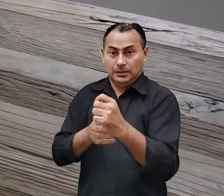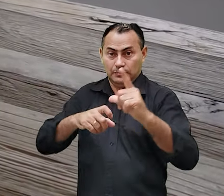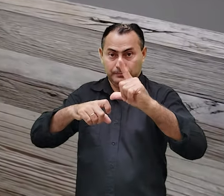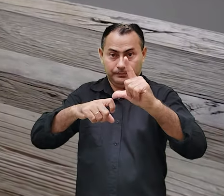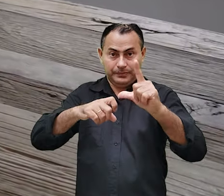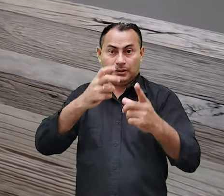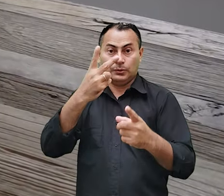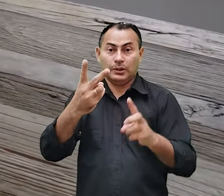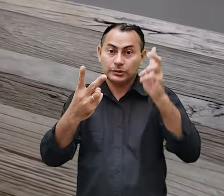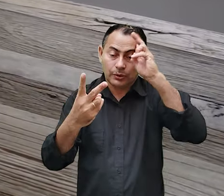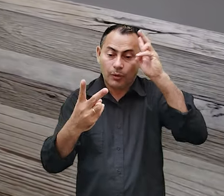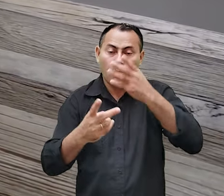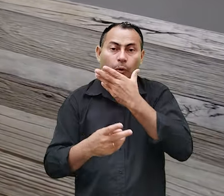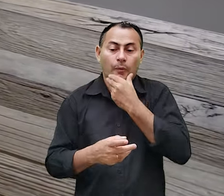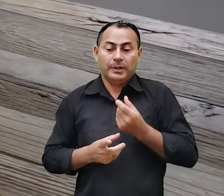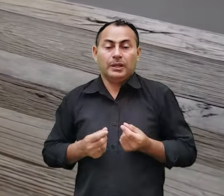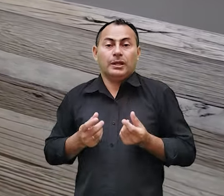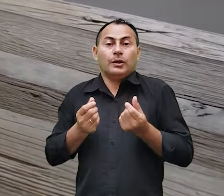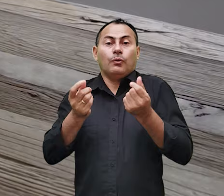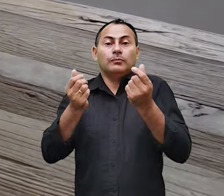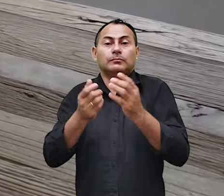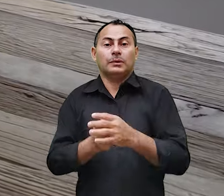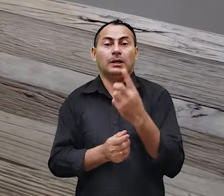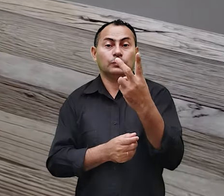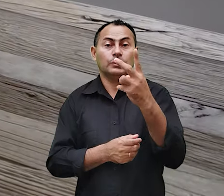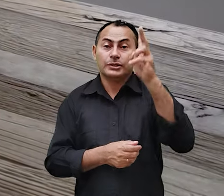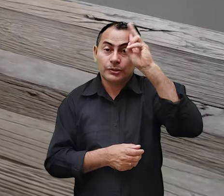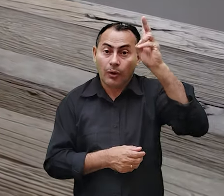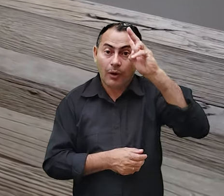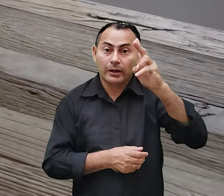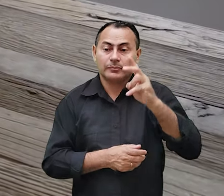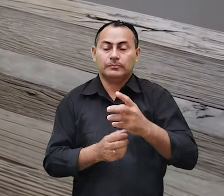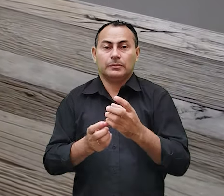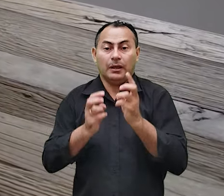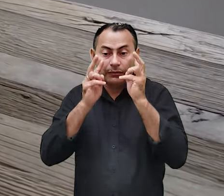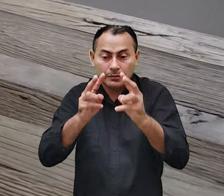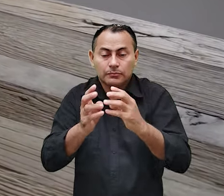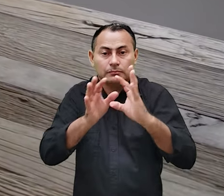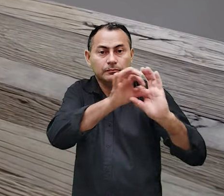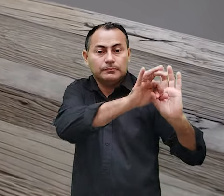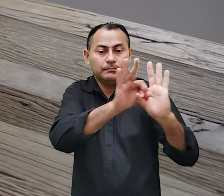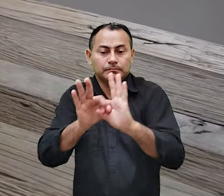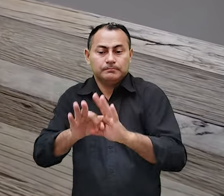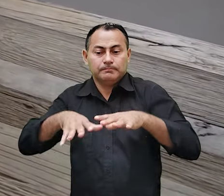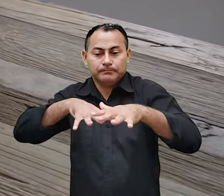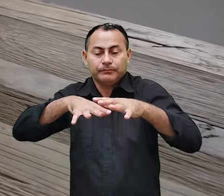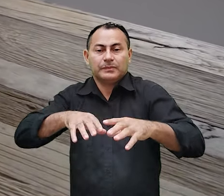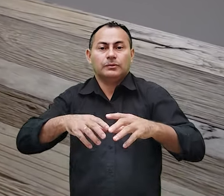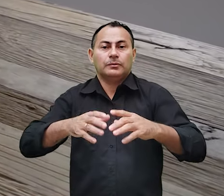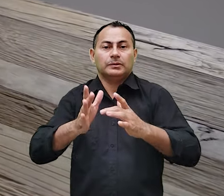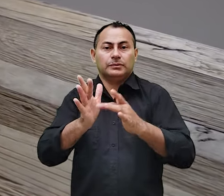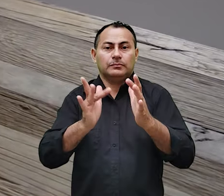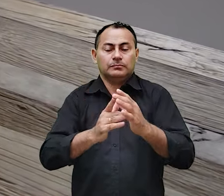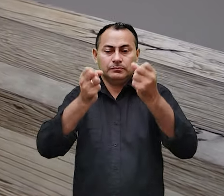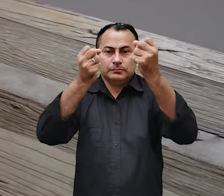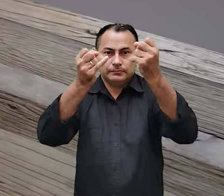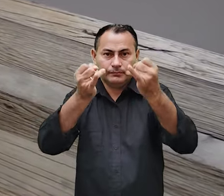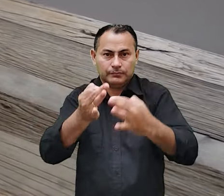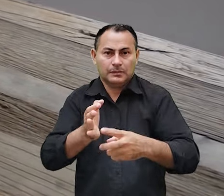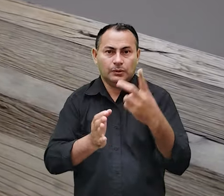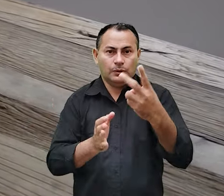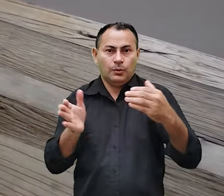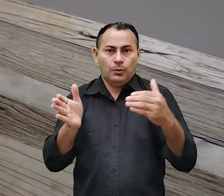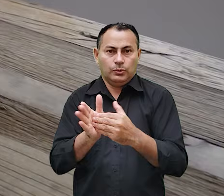capítulo 16 de Lucas temos 2 parábolas sobre o homem rico. Essas 2 parábolas devem ser vistas no contexto do manifesto do